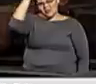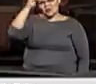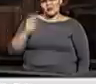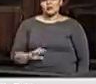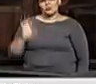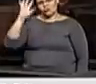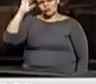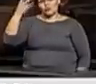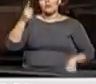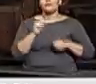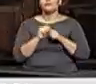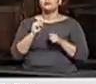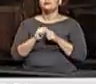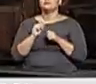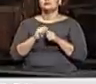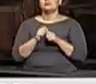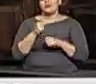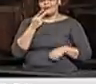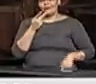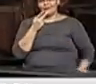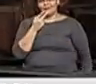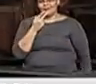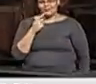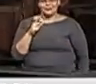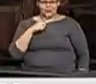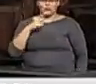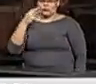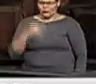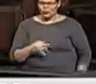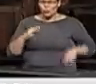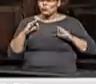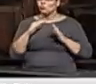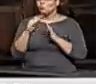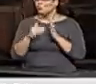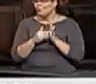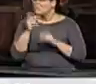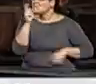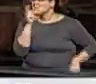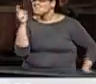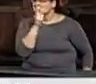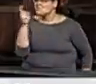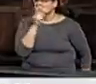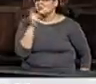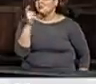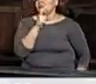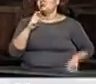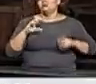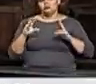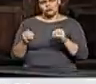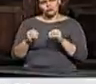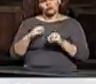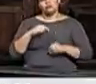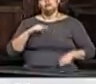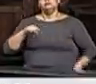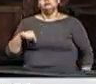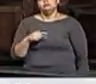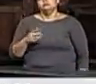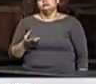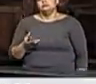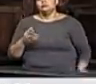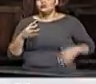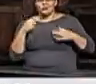do que a gente pode fazer. Quem disser que tem certeza de tudo está mentindo. Todos nós estamos